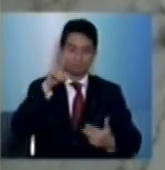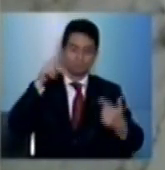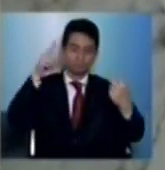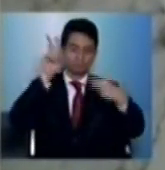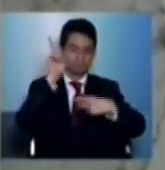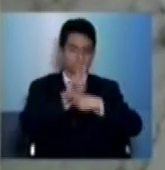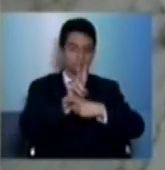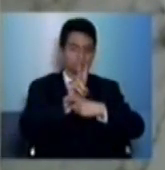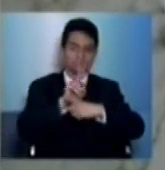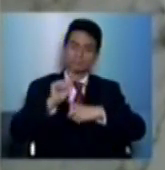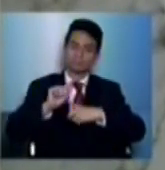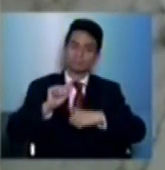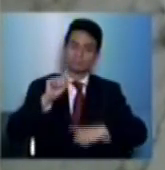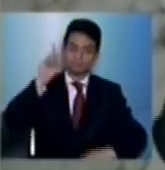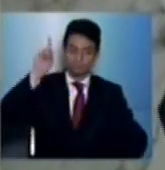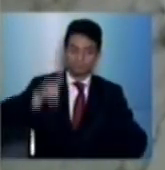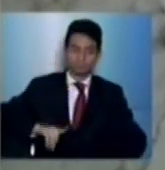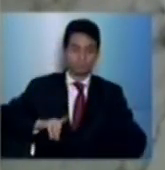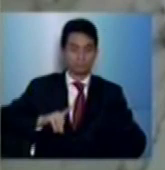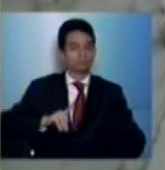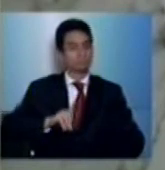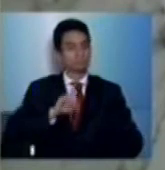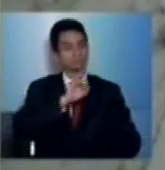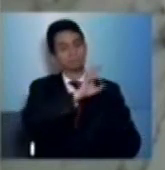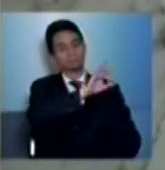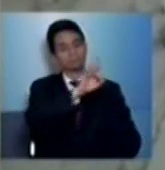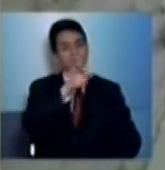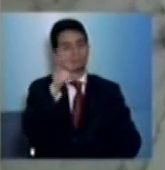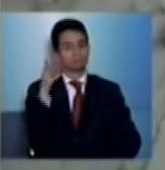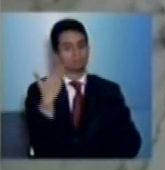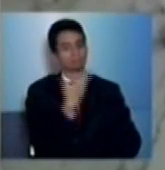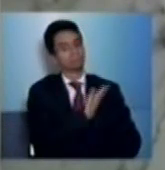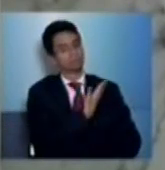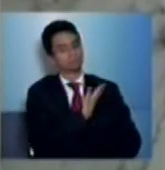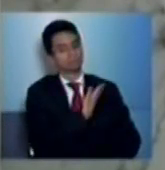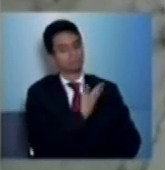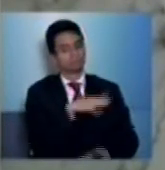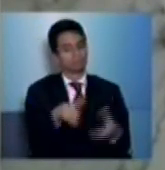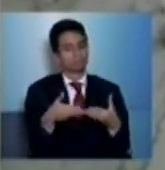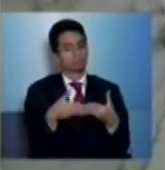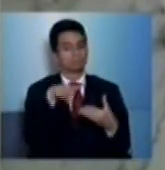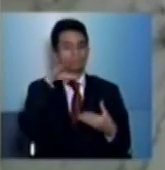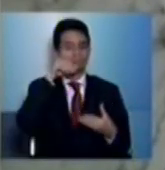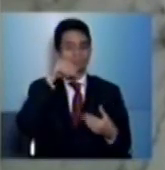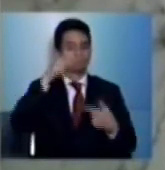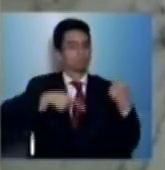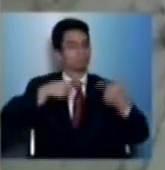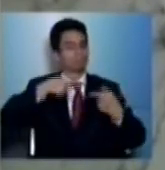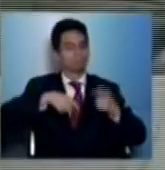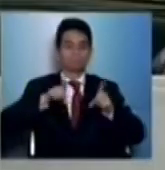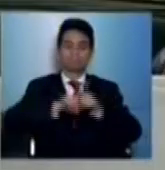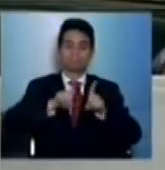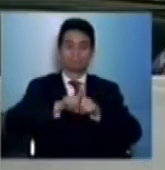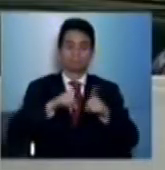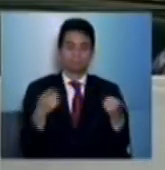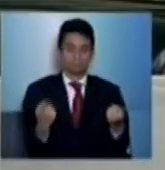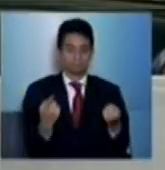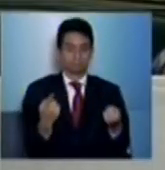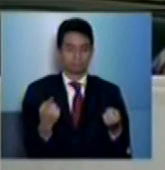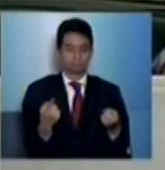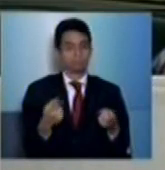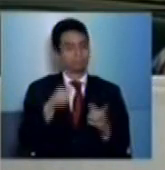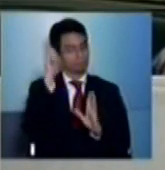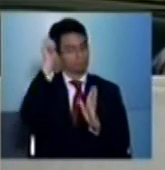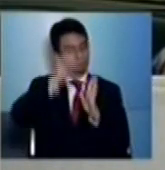em defesa dos direitos e da dignidade dos seus colegas dos Servidores e e que também o gênesis eu